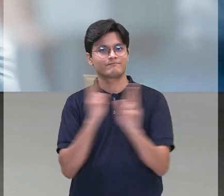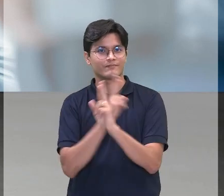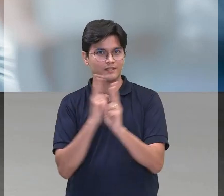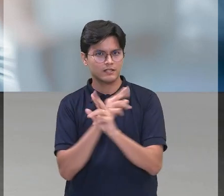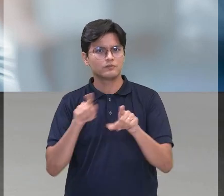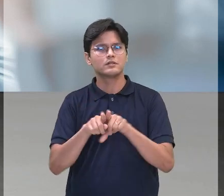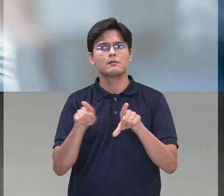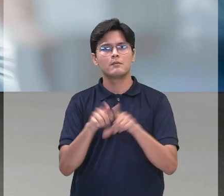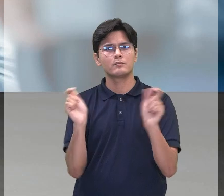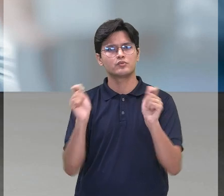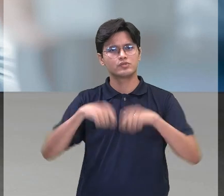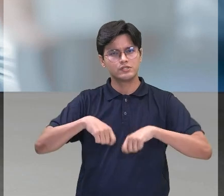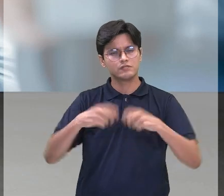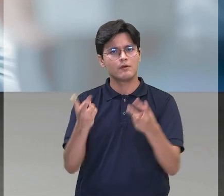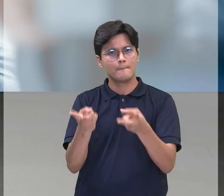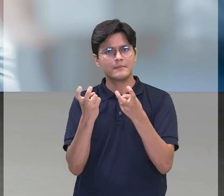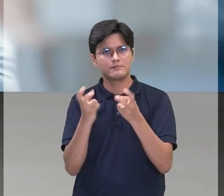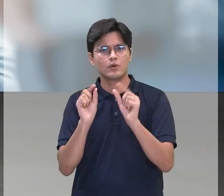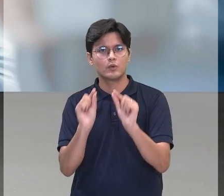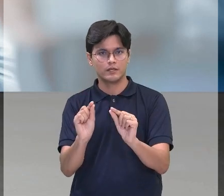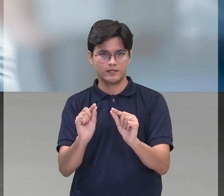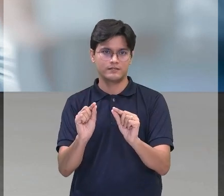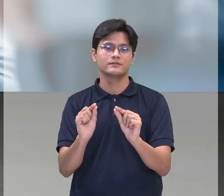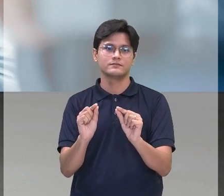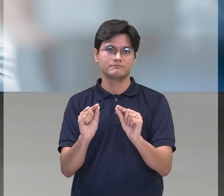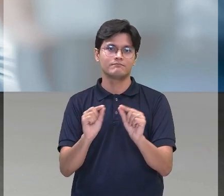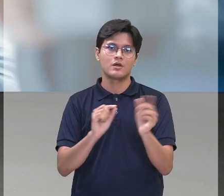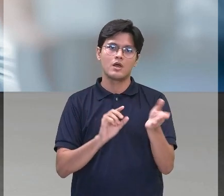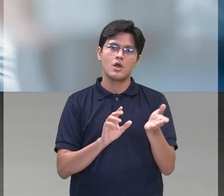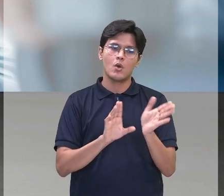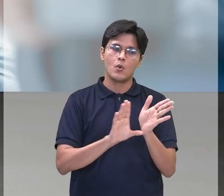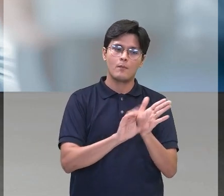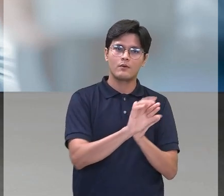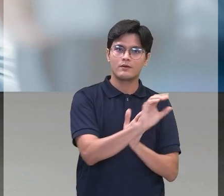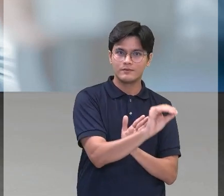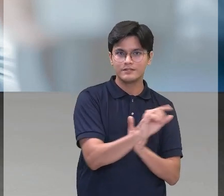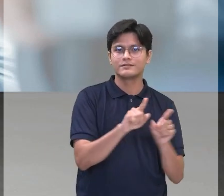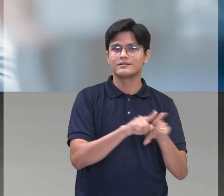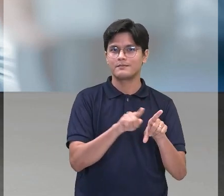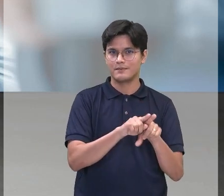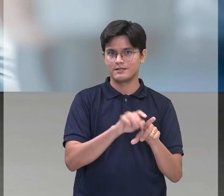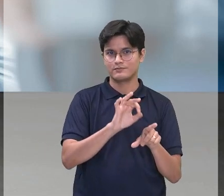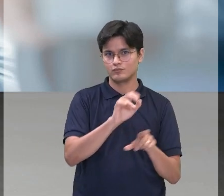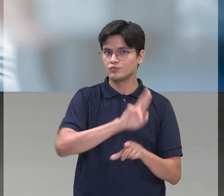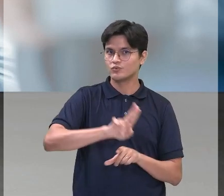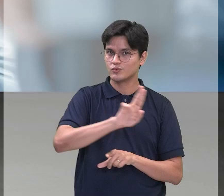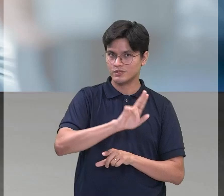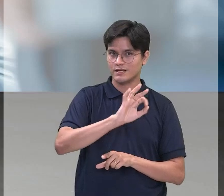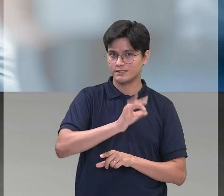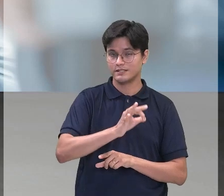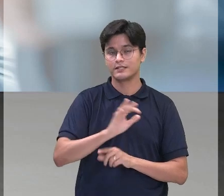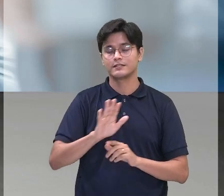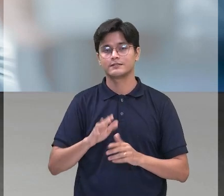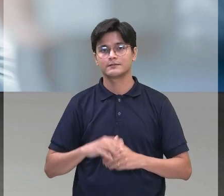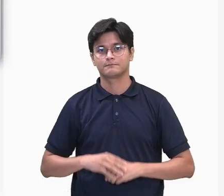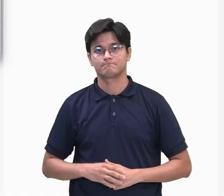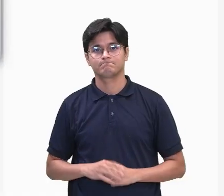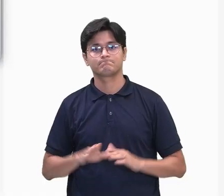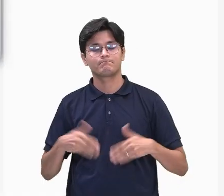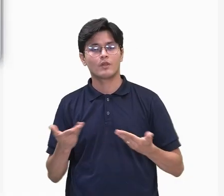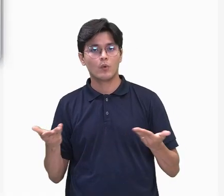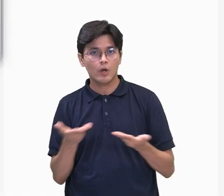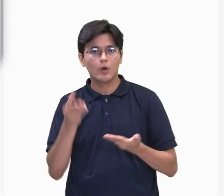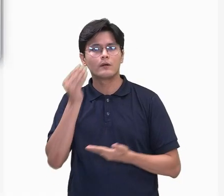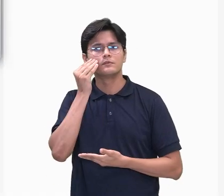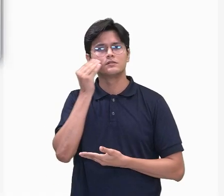também a utilização de um micro-organismo, como, por exemplo, a bactéria nessa situação. Tá? E aí a gente vai observar